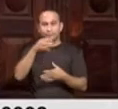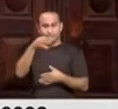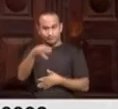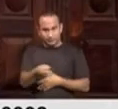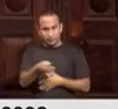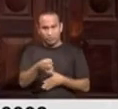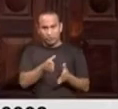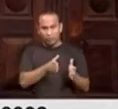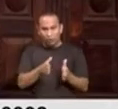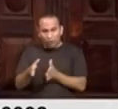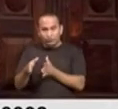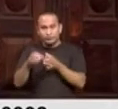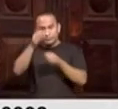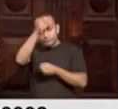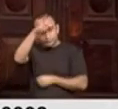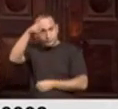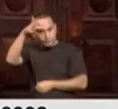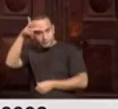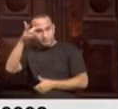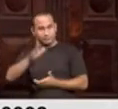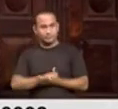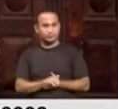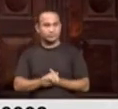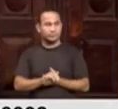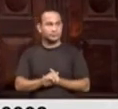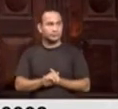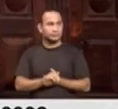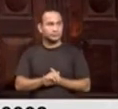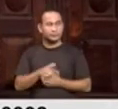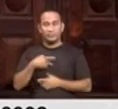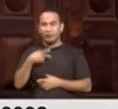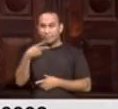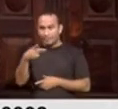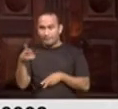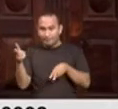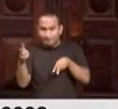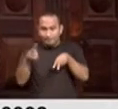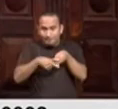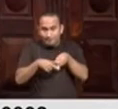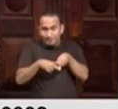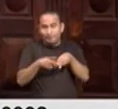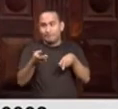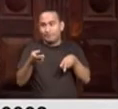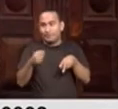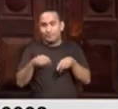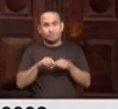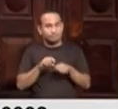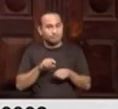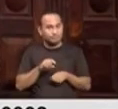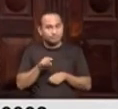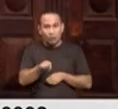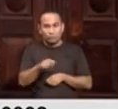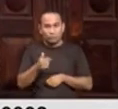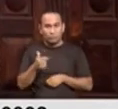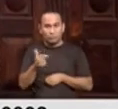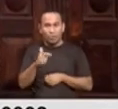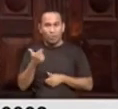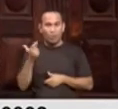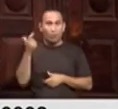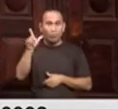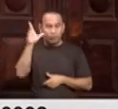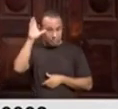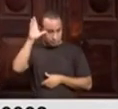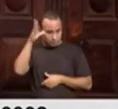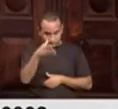pública e conveniência das instalações criminais, exposto decreto a prisão preventiva, ponto. Não há qualquer